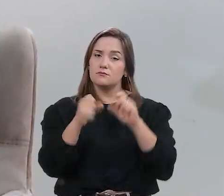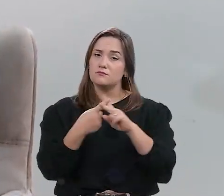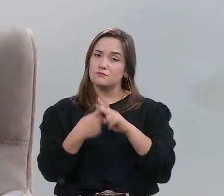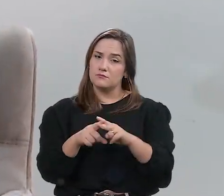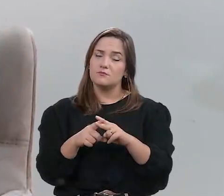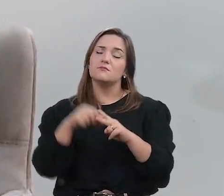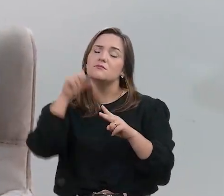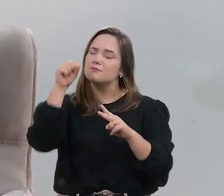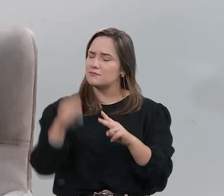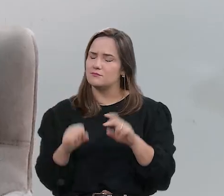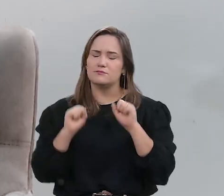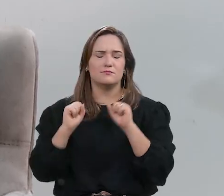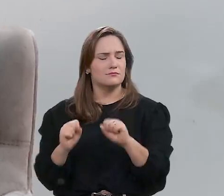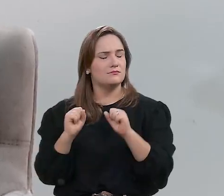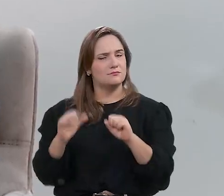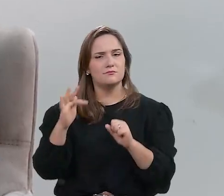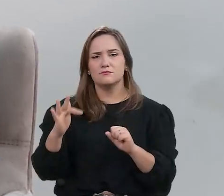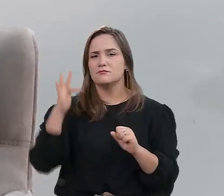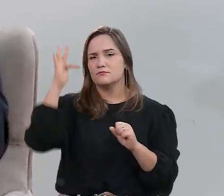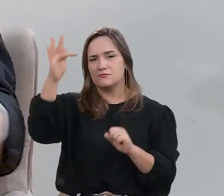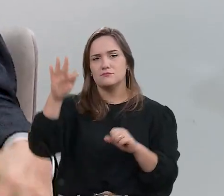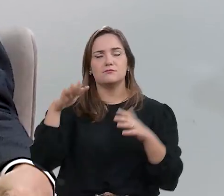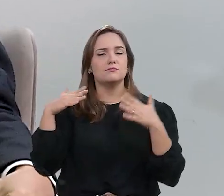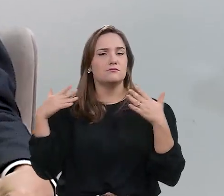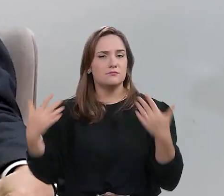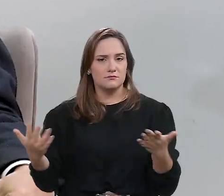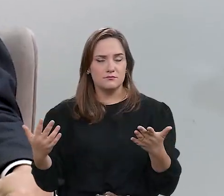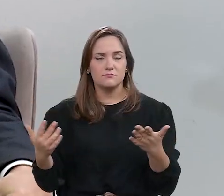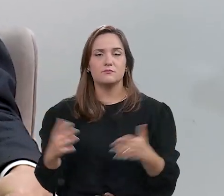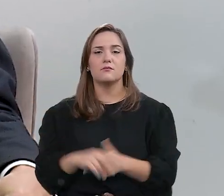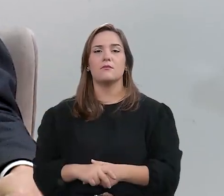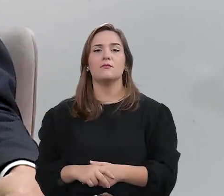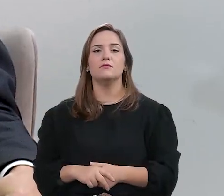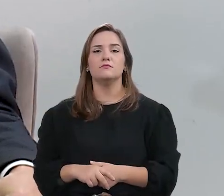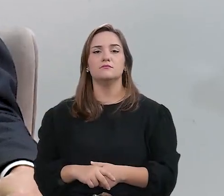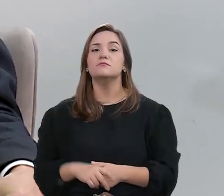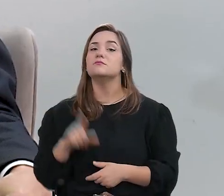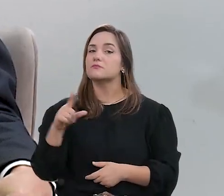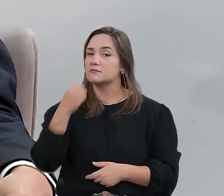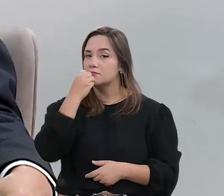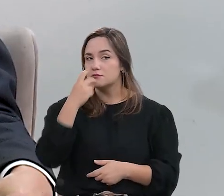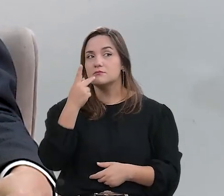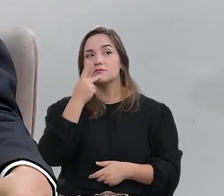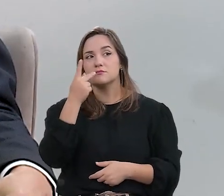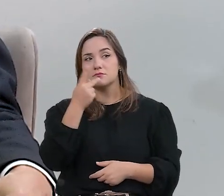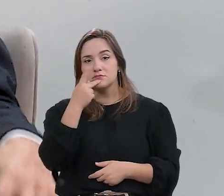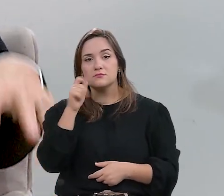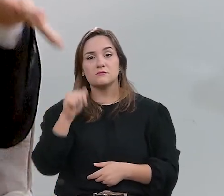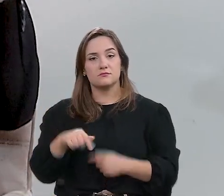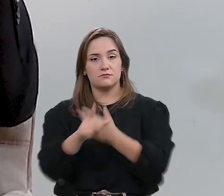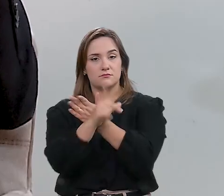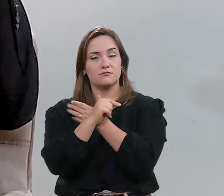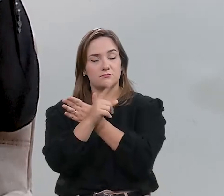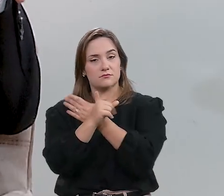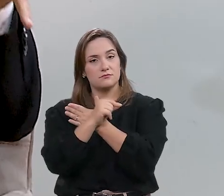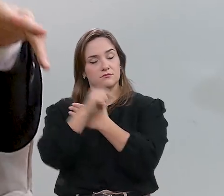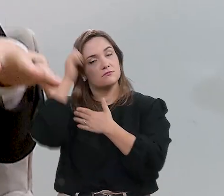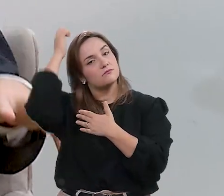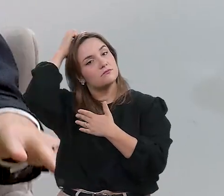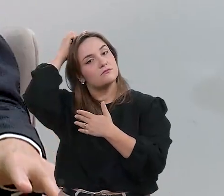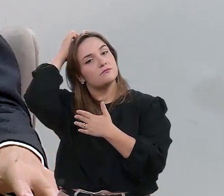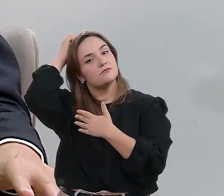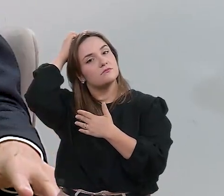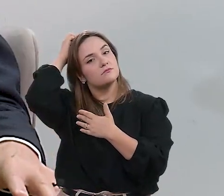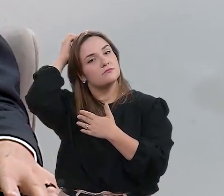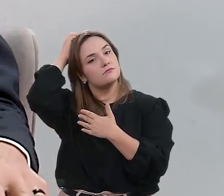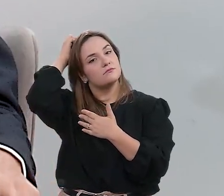Pode, no futuro, né? Inclusive, é bom lembrar que o Pantanal, ele está aqui no Mato Grosso